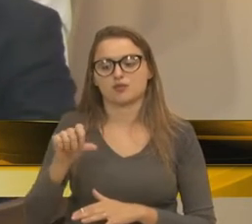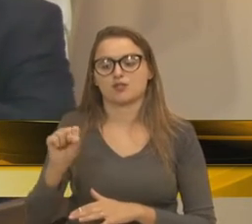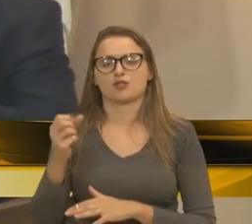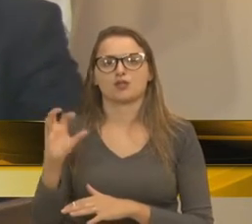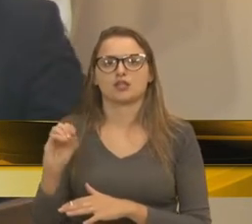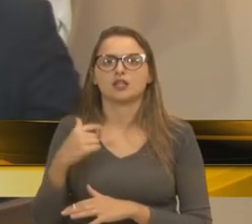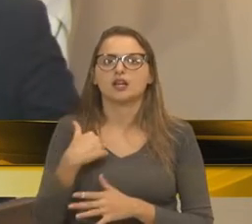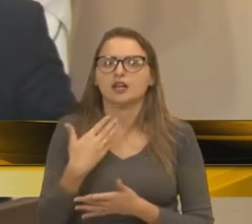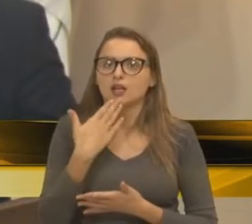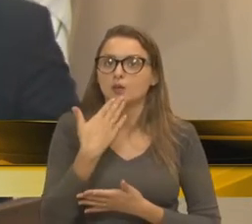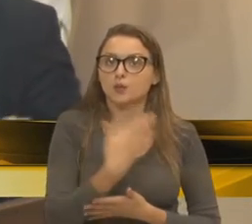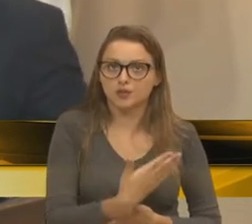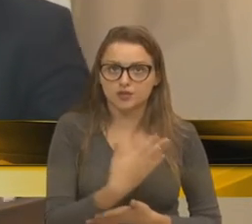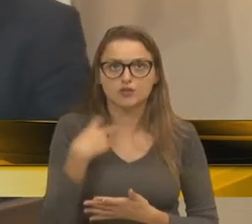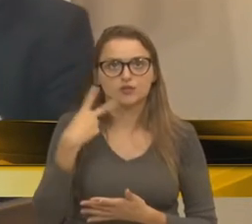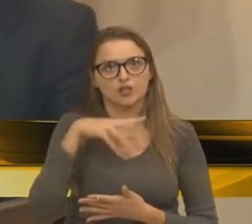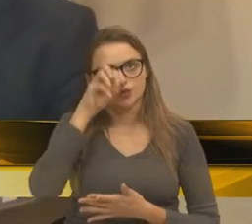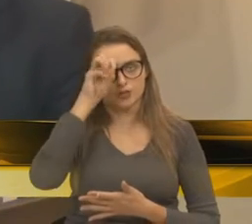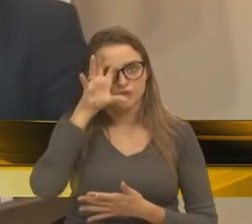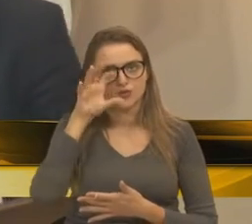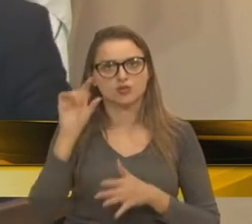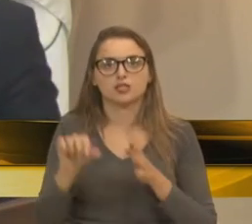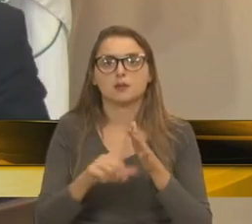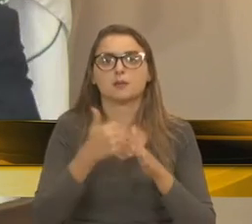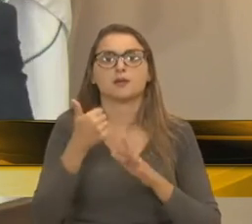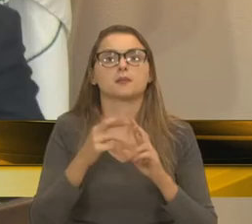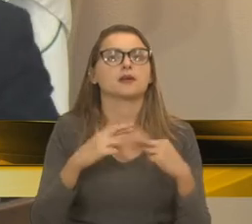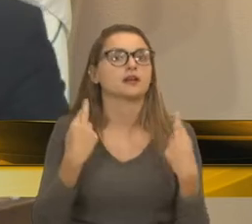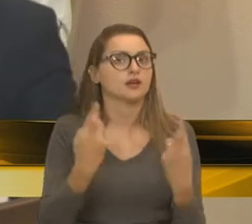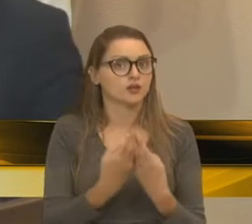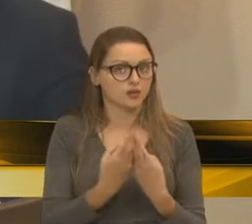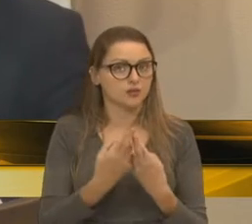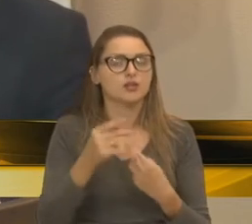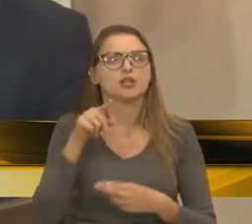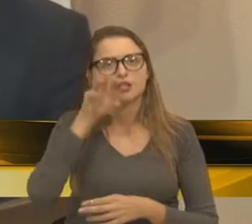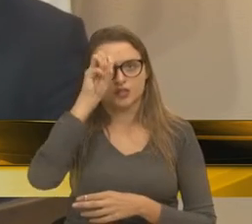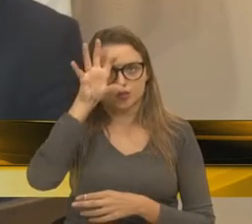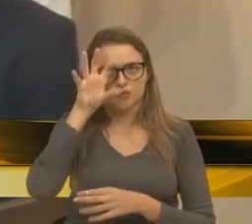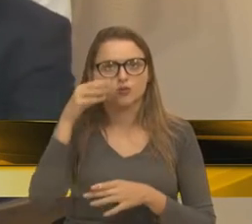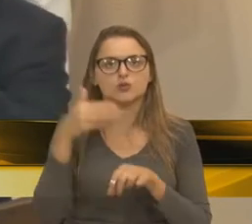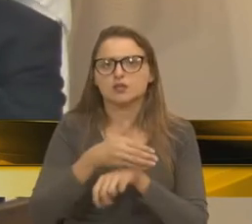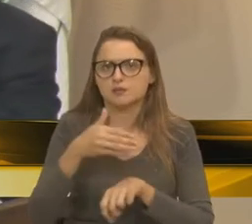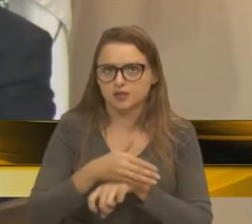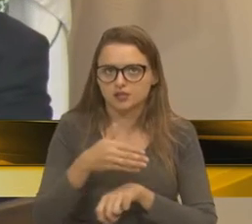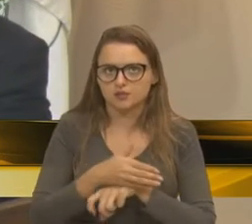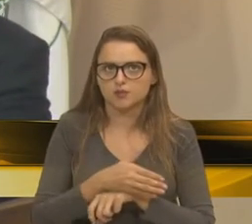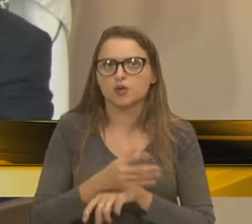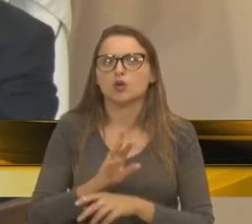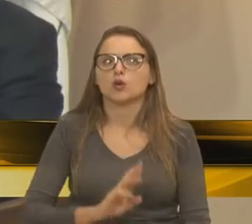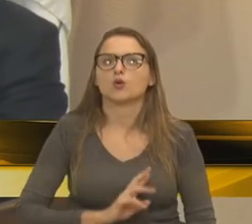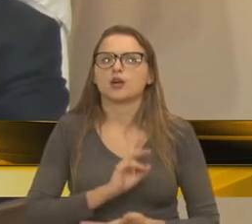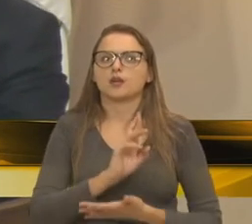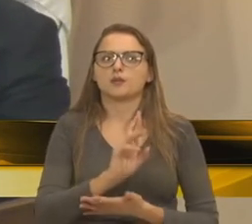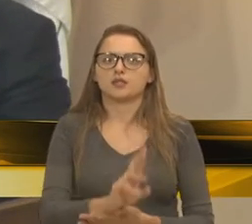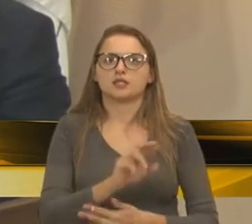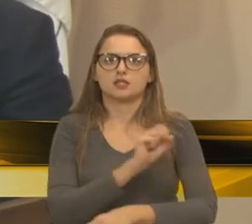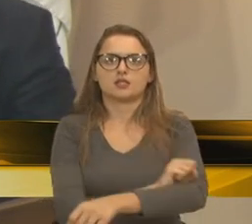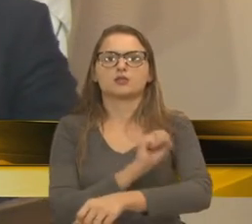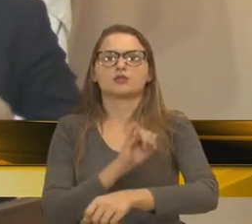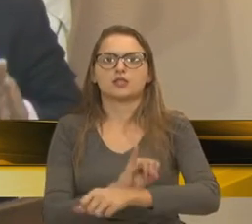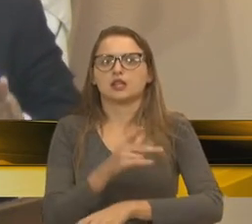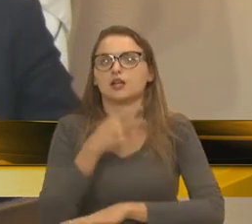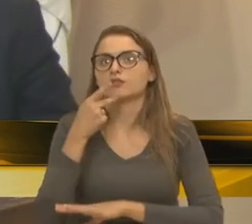eu pedi, o vereador Fiuza sabe, na primeira reunião em que o vereador Fiuza participou, o representante do Senai